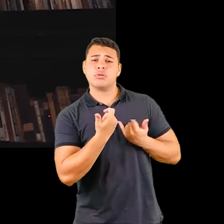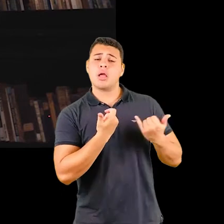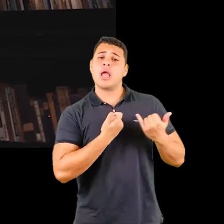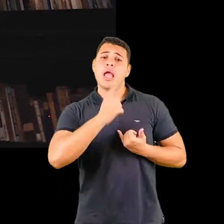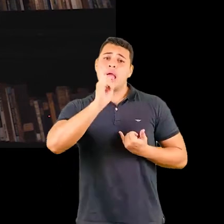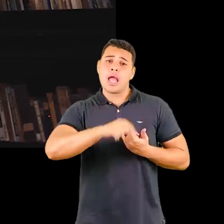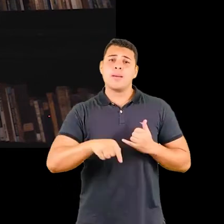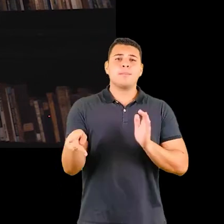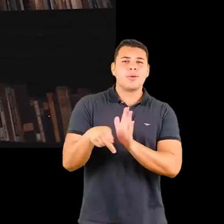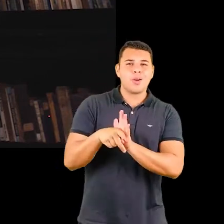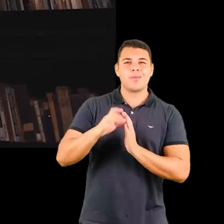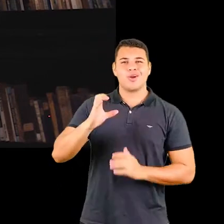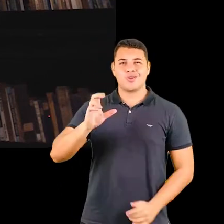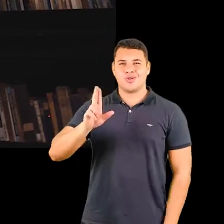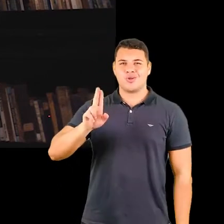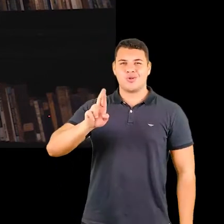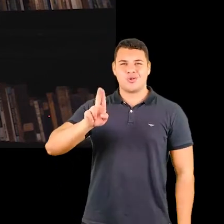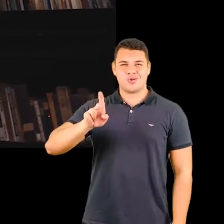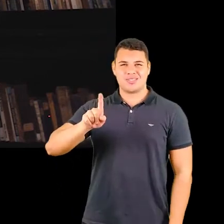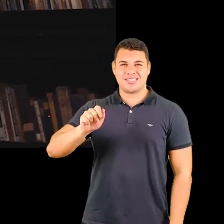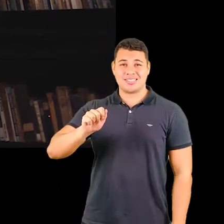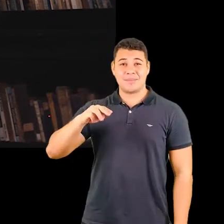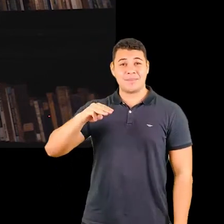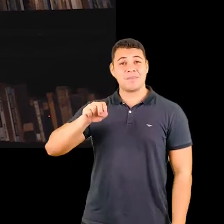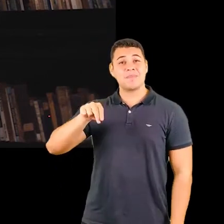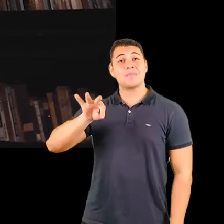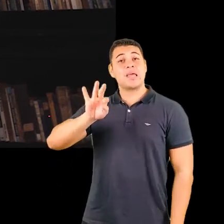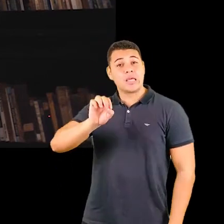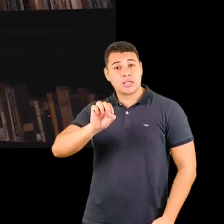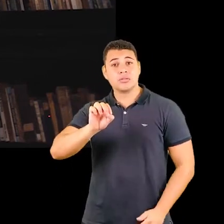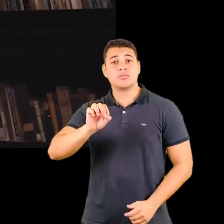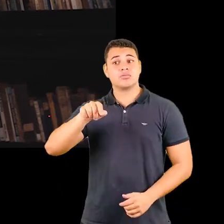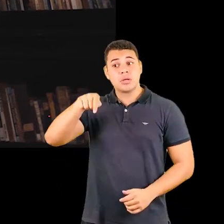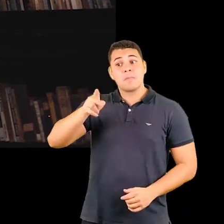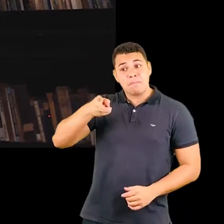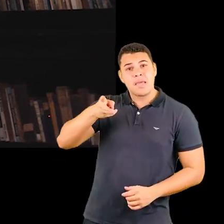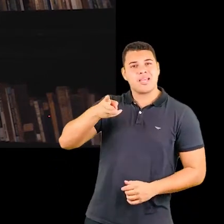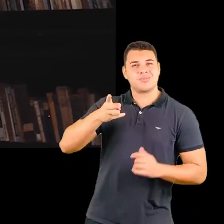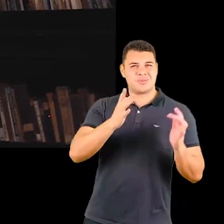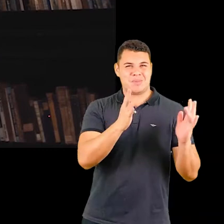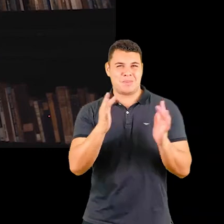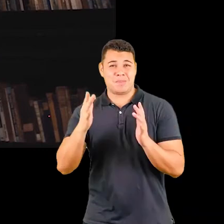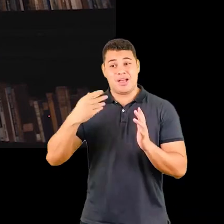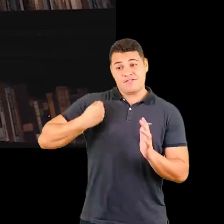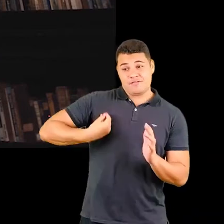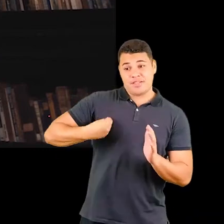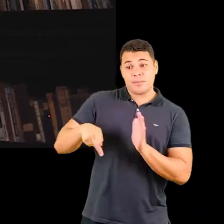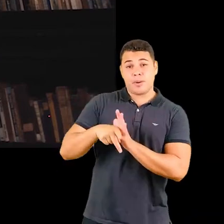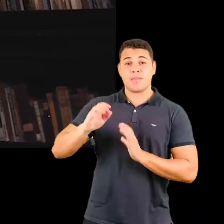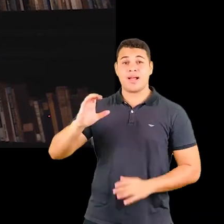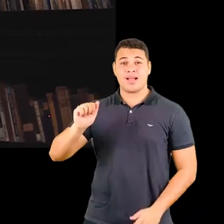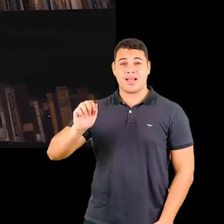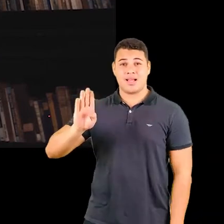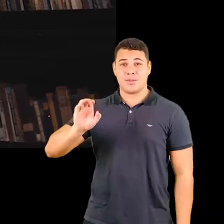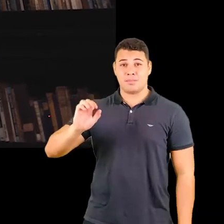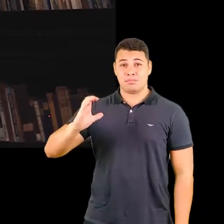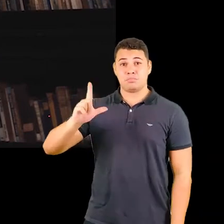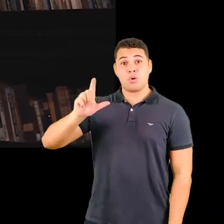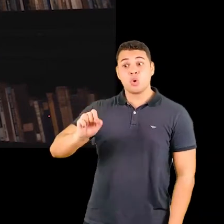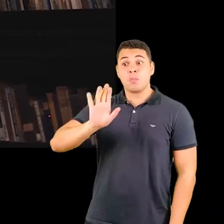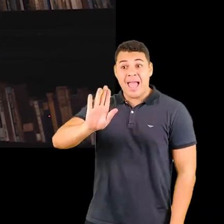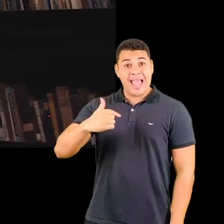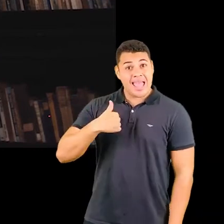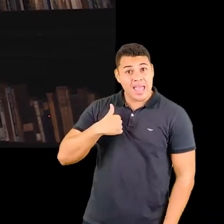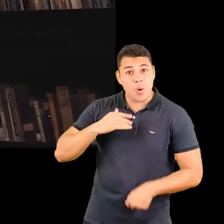questão de um cruzamento na própria sede do Caboclo. Agora, eu mesma